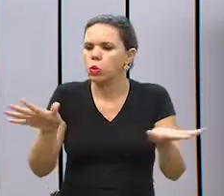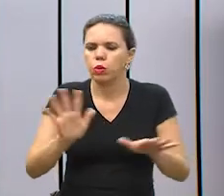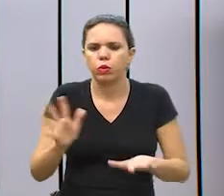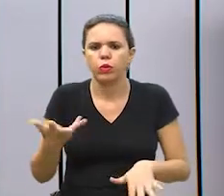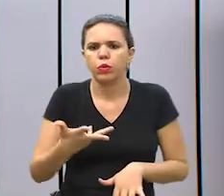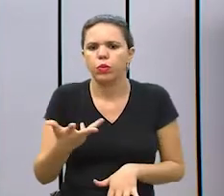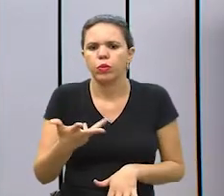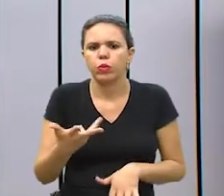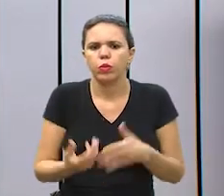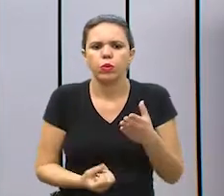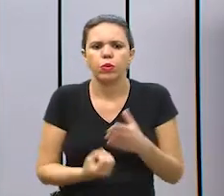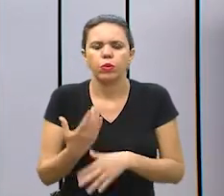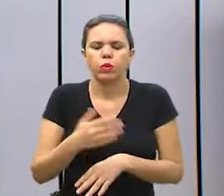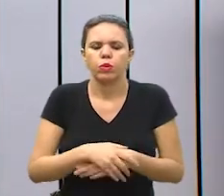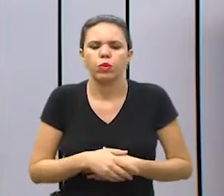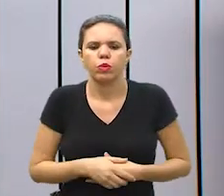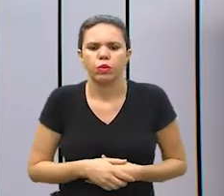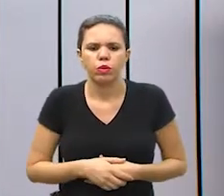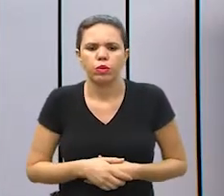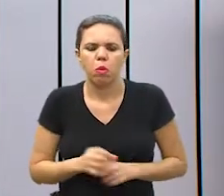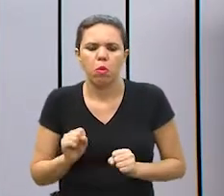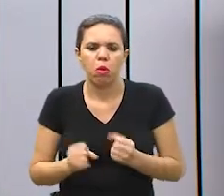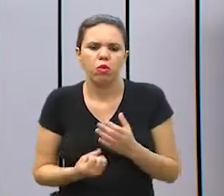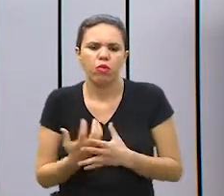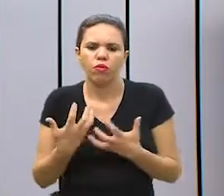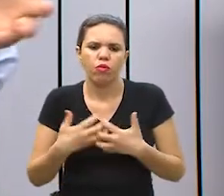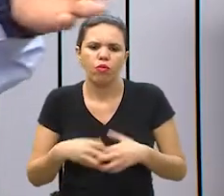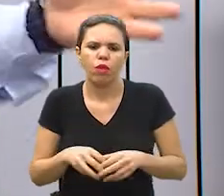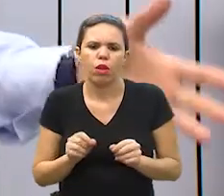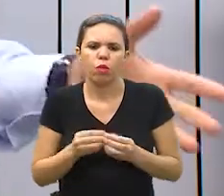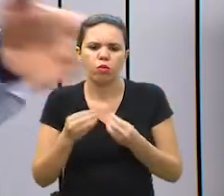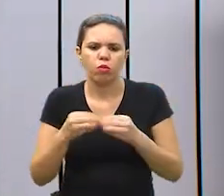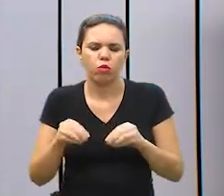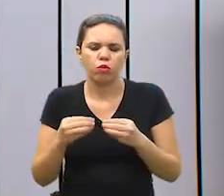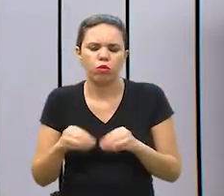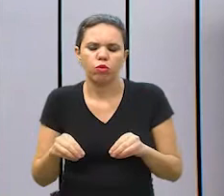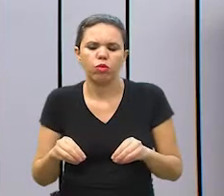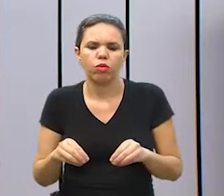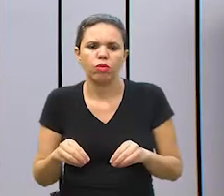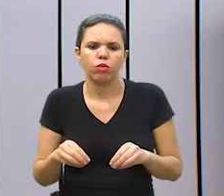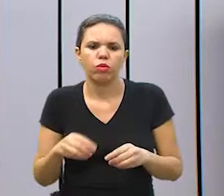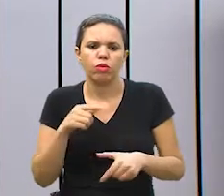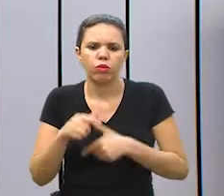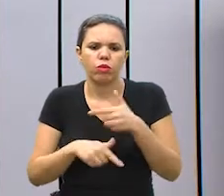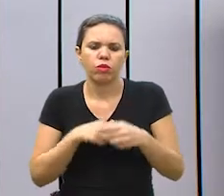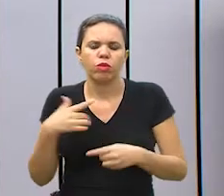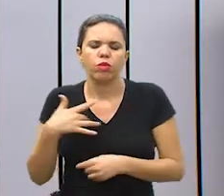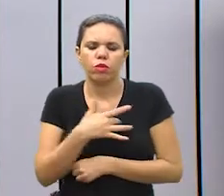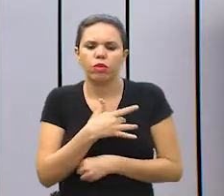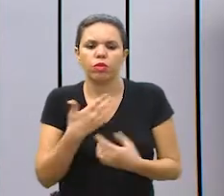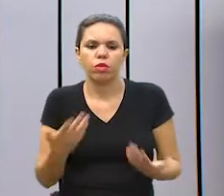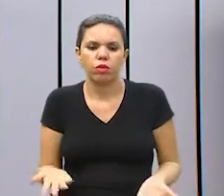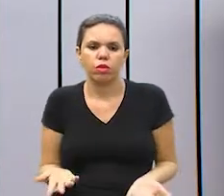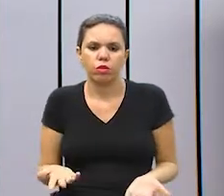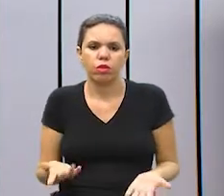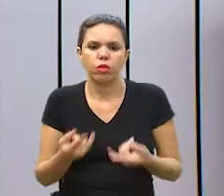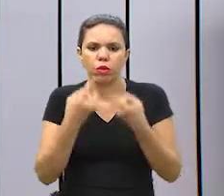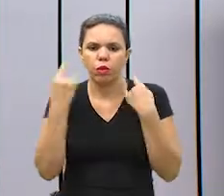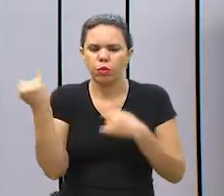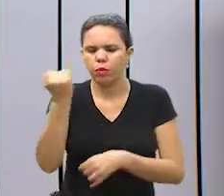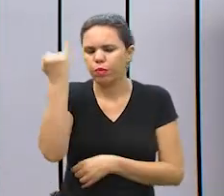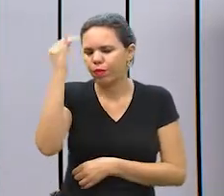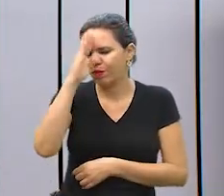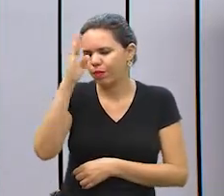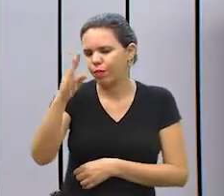na velocidade que ele poderia se propagar, impactando, né, o serviço de saúde. Então, o uso de máscara é